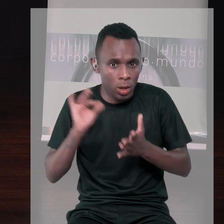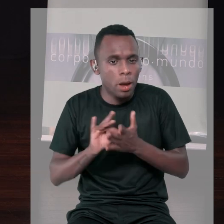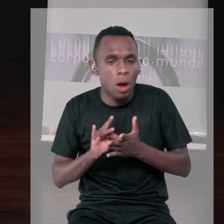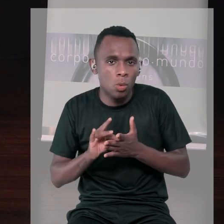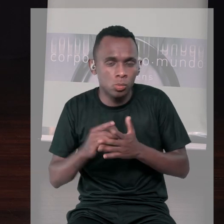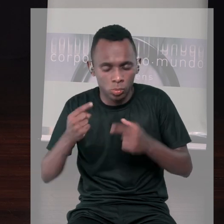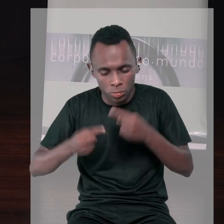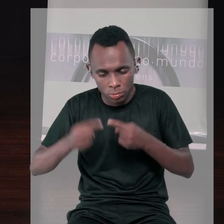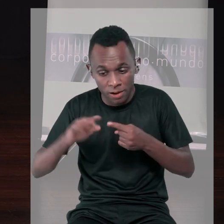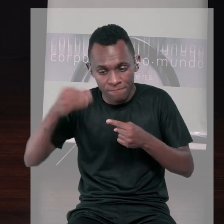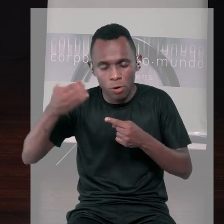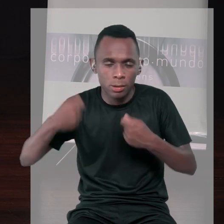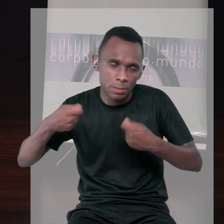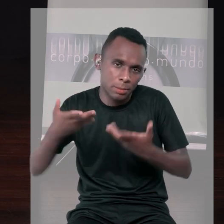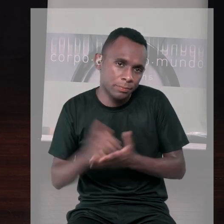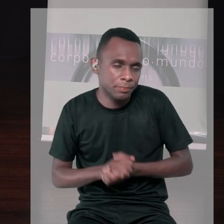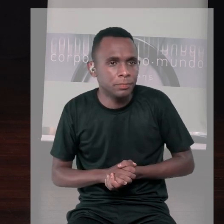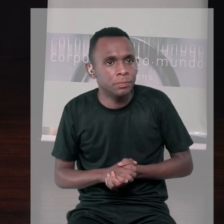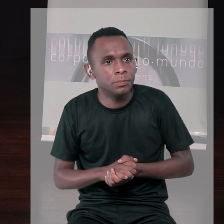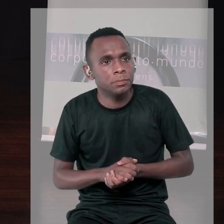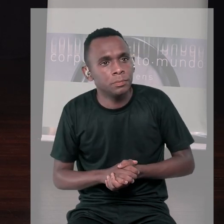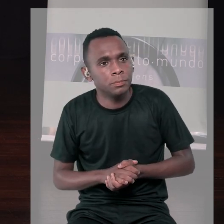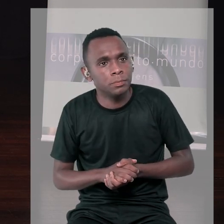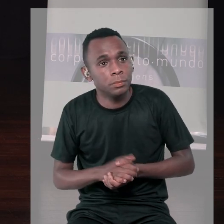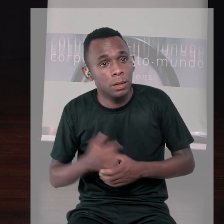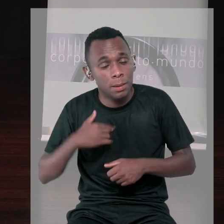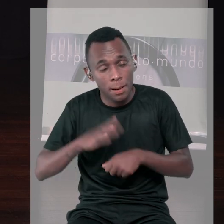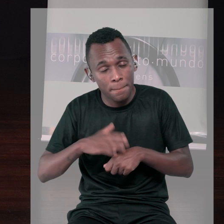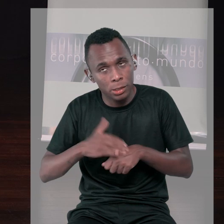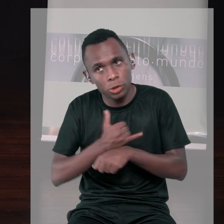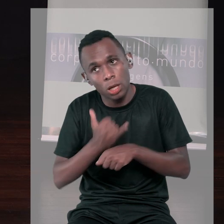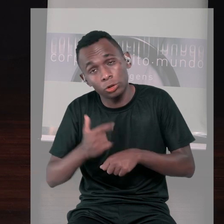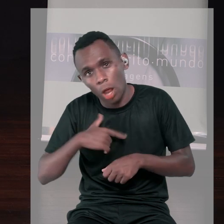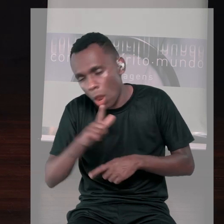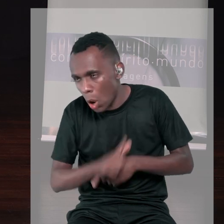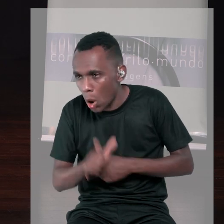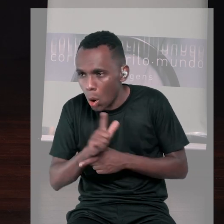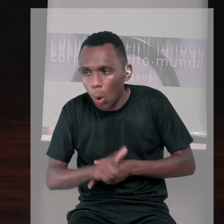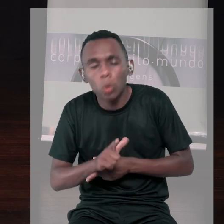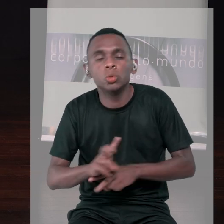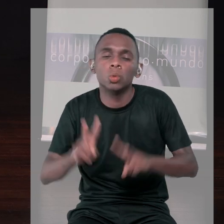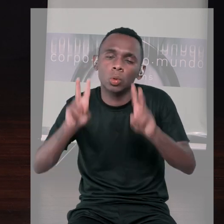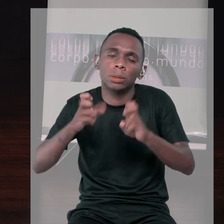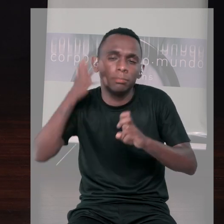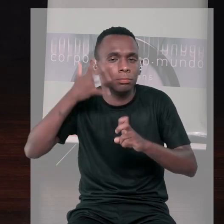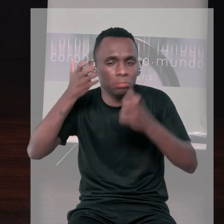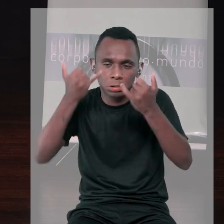não é, digamos, a minha maneira, claro, aí, né, de abordar esse tipo de tema. Obrigado, viu, Pedro, pela